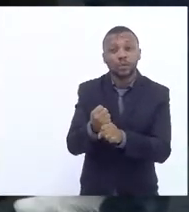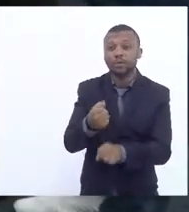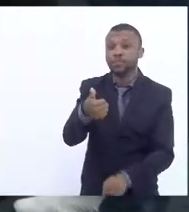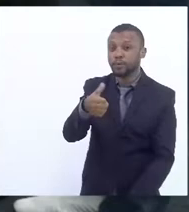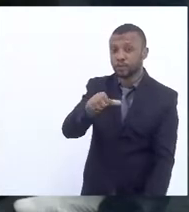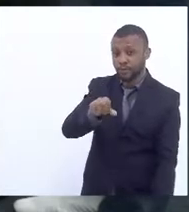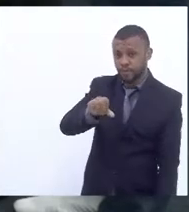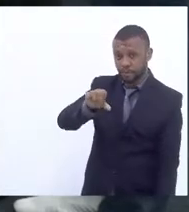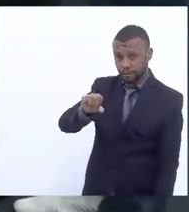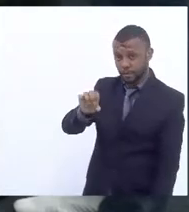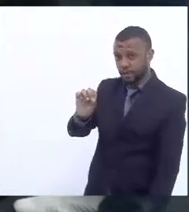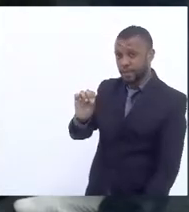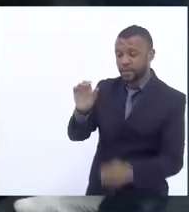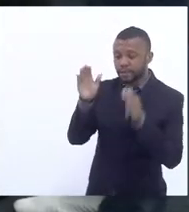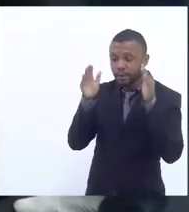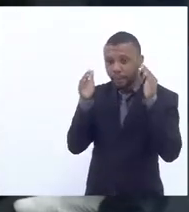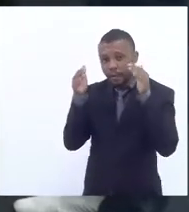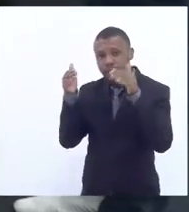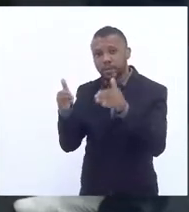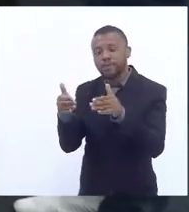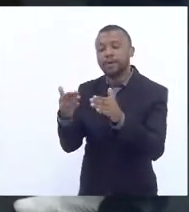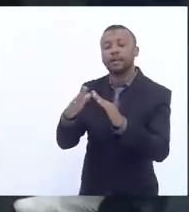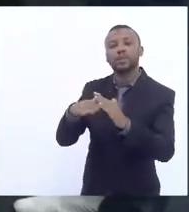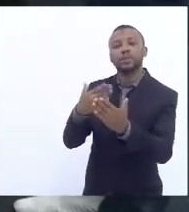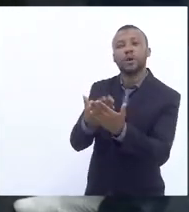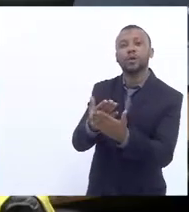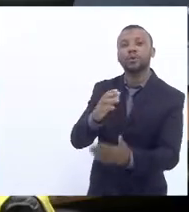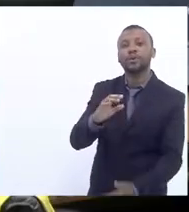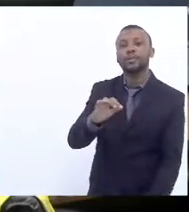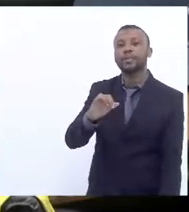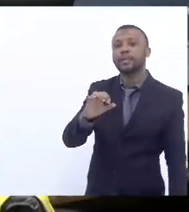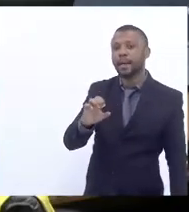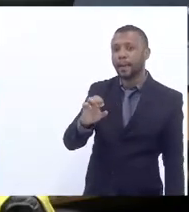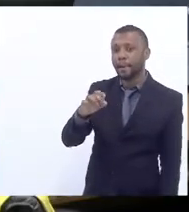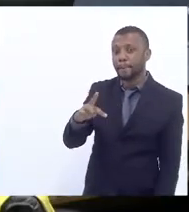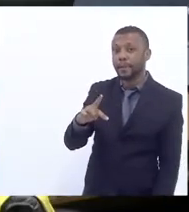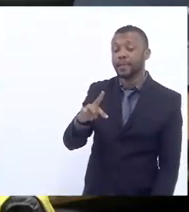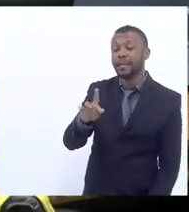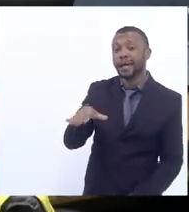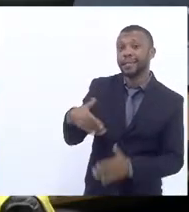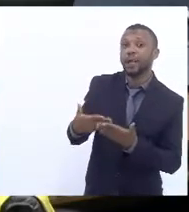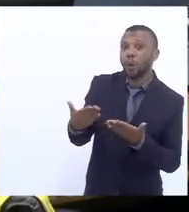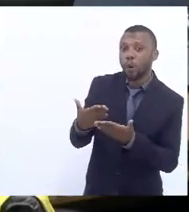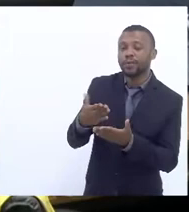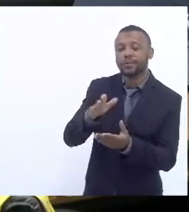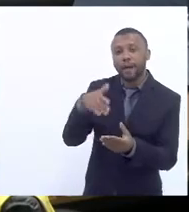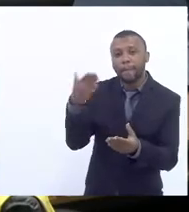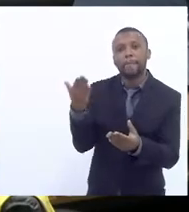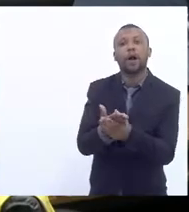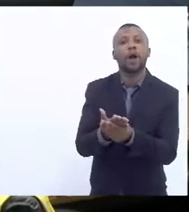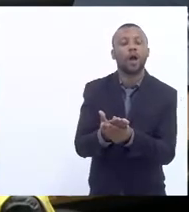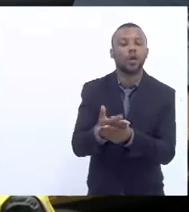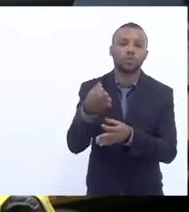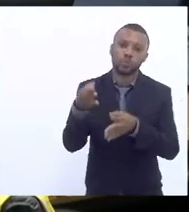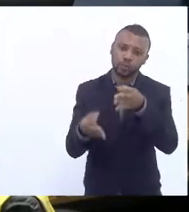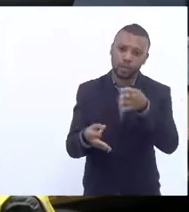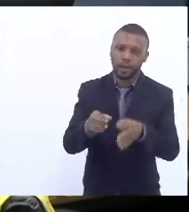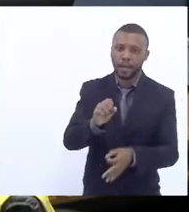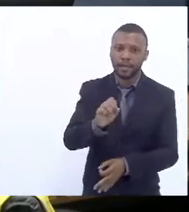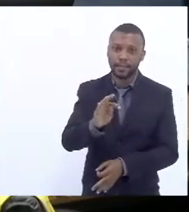na perspectiva dos CIEPs, e até hoje tem o seu caso judicializado no STF e a profissão